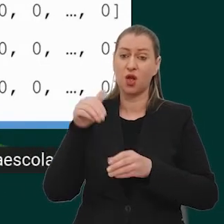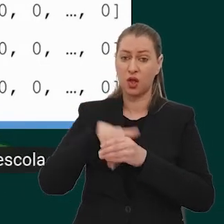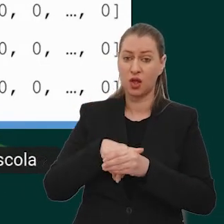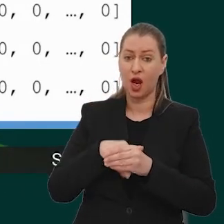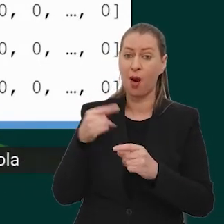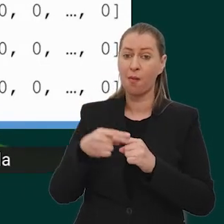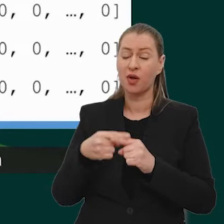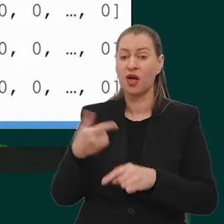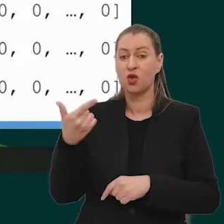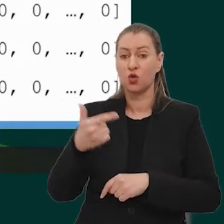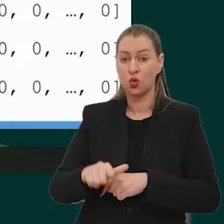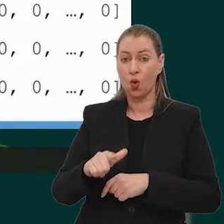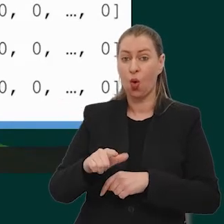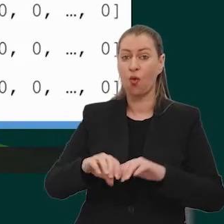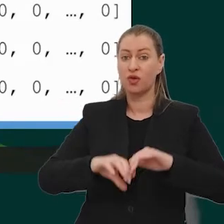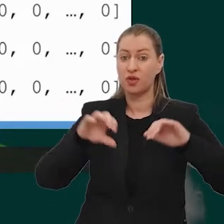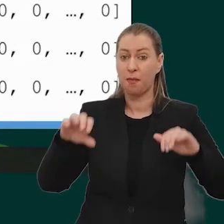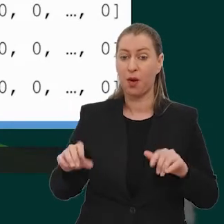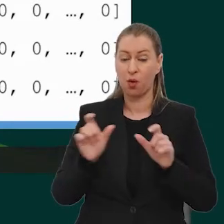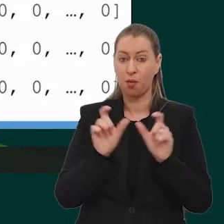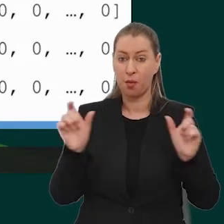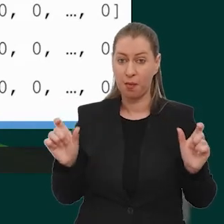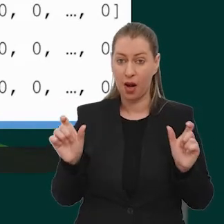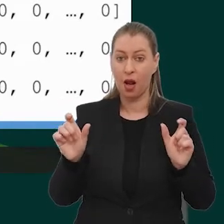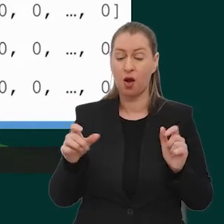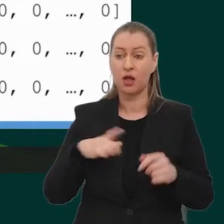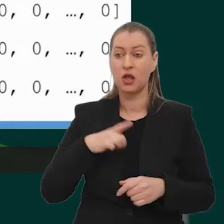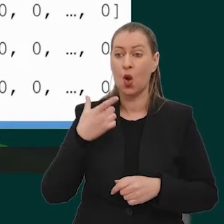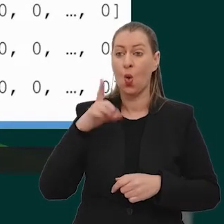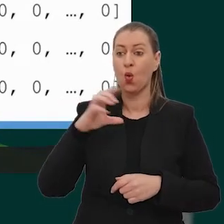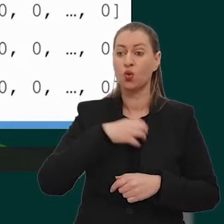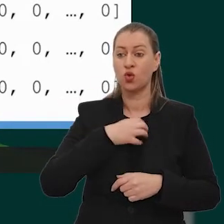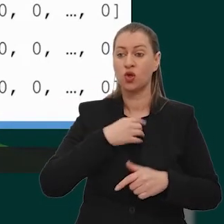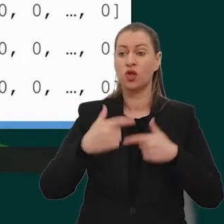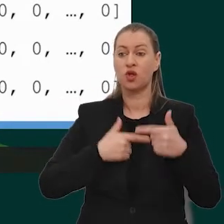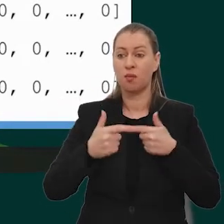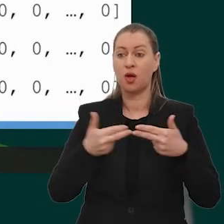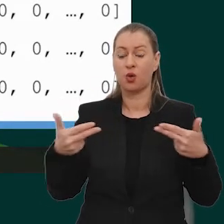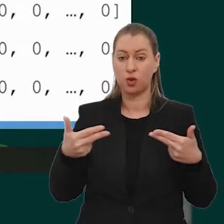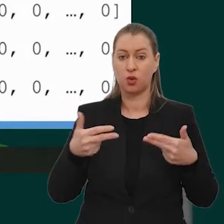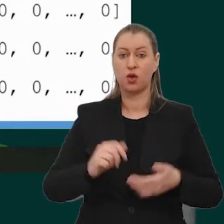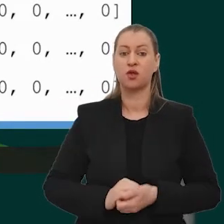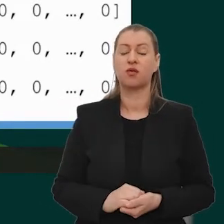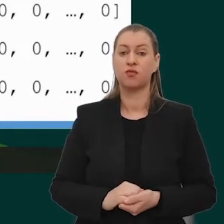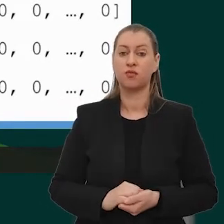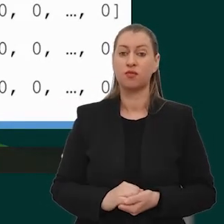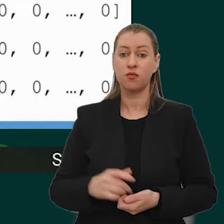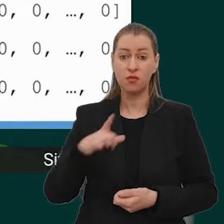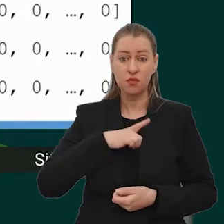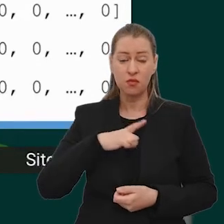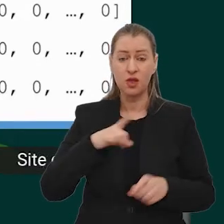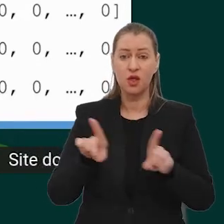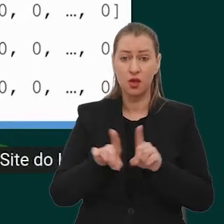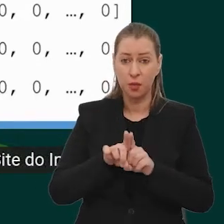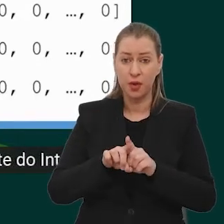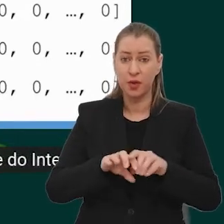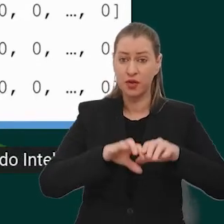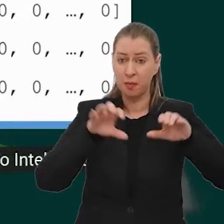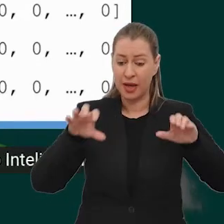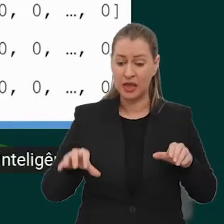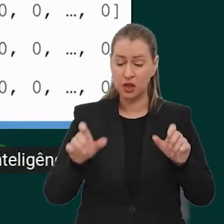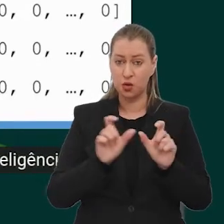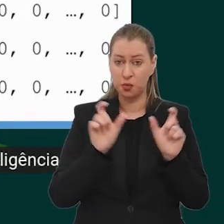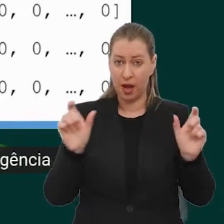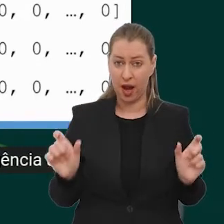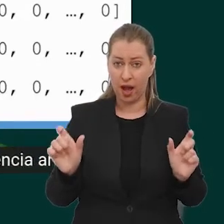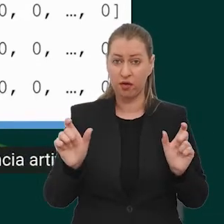porque, mais uma vez, a gente separou as palavras. Aqui já é outra forma de trabalhar com as coisas, né? A gente trouxe separação de palavras, mas a